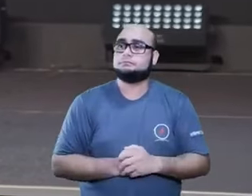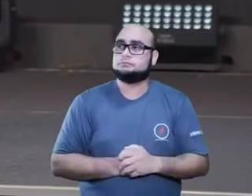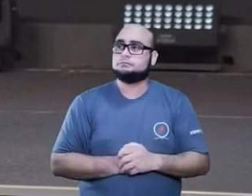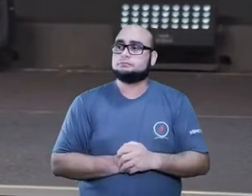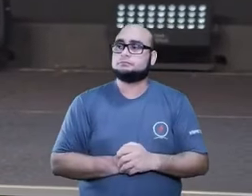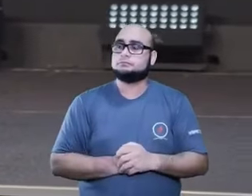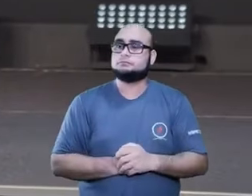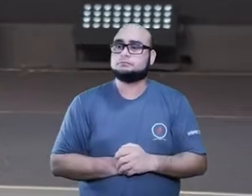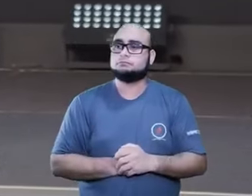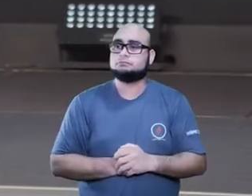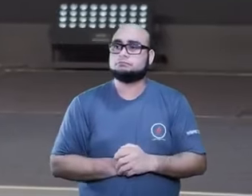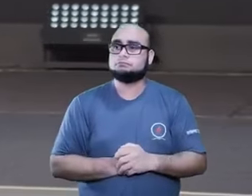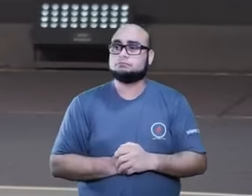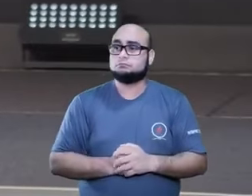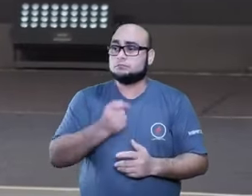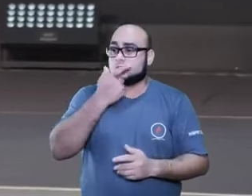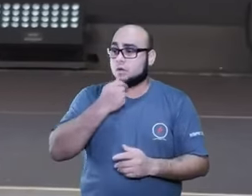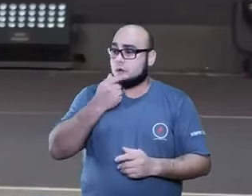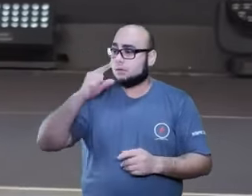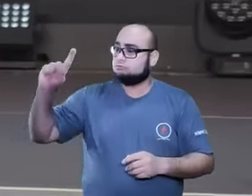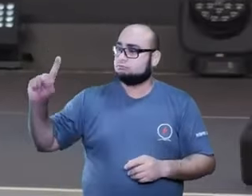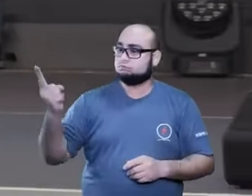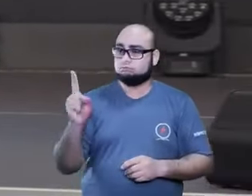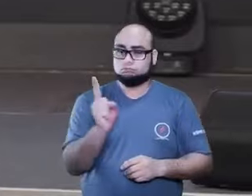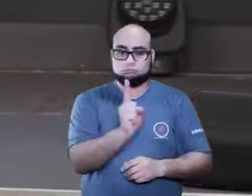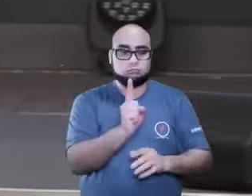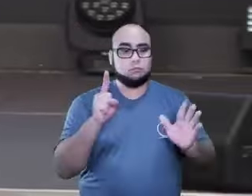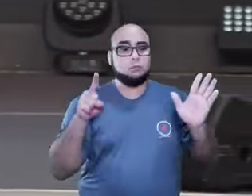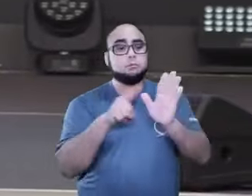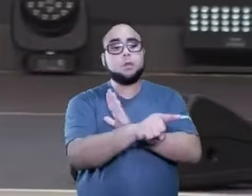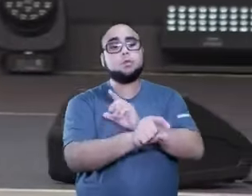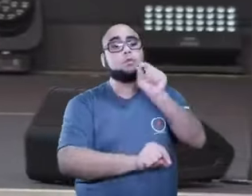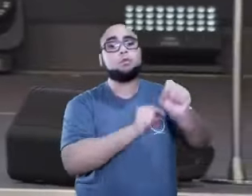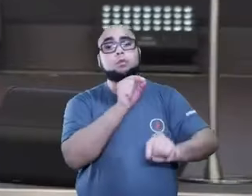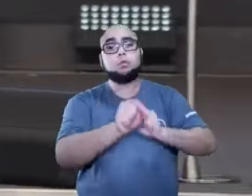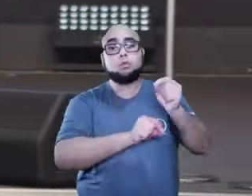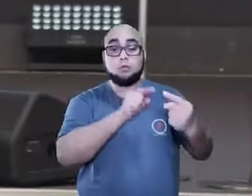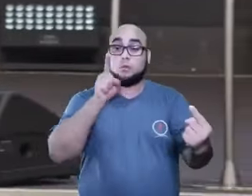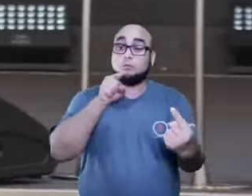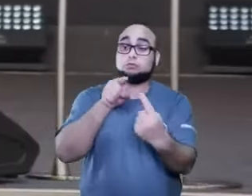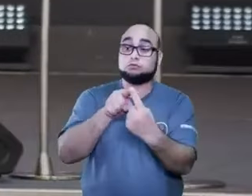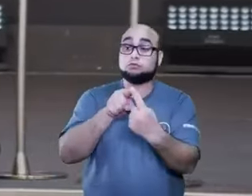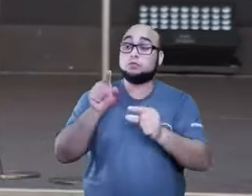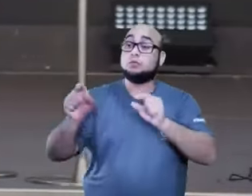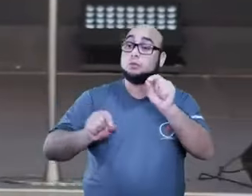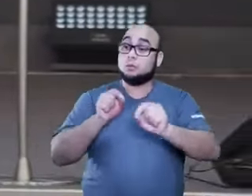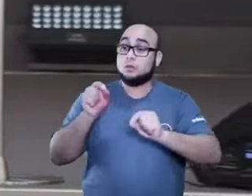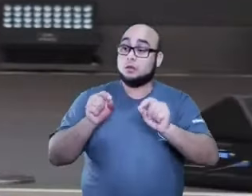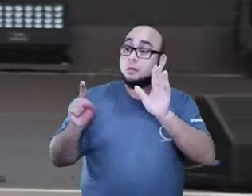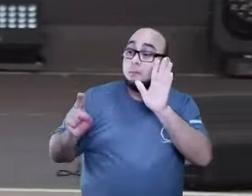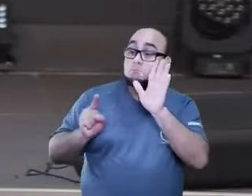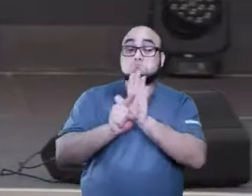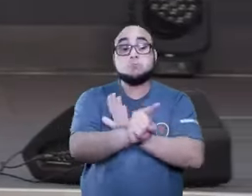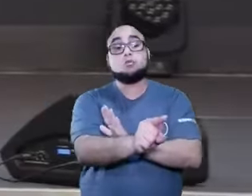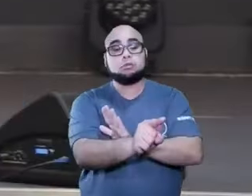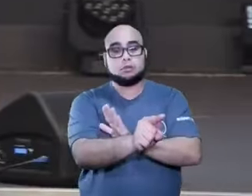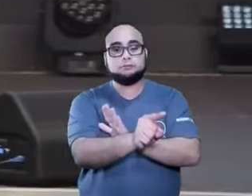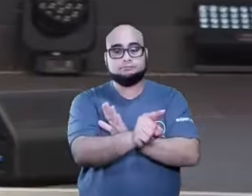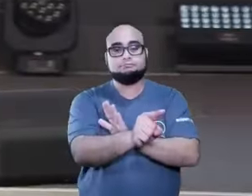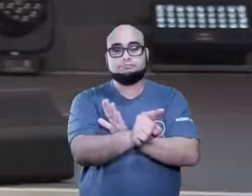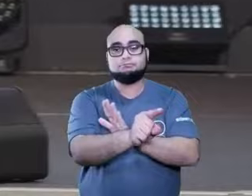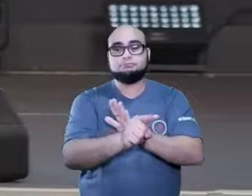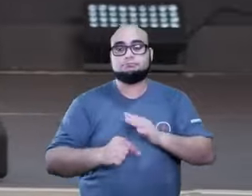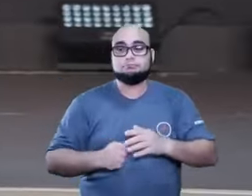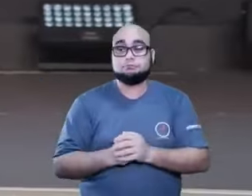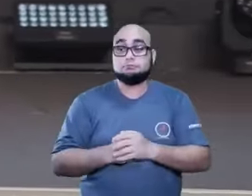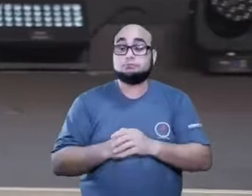propósito da vinda. É por isso que ele vem. Você está indo até Jesus para quê? Para fazer a ele uma pergunta. E a pergunta